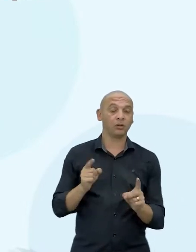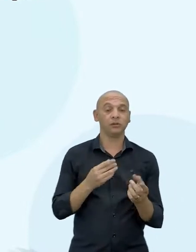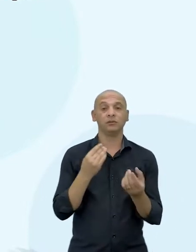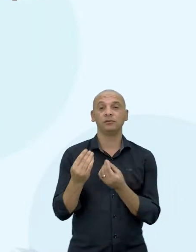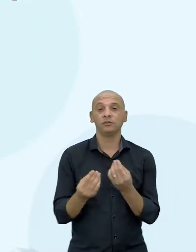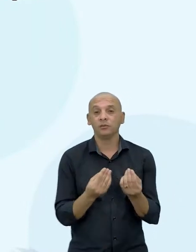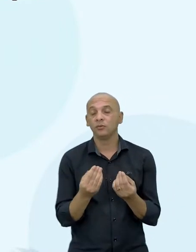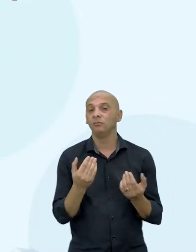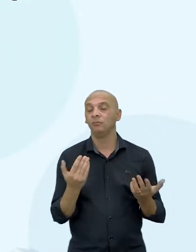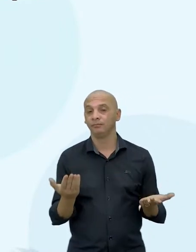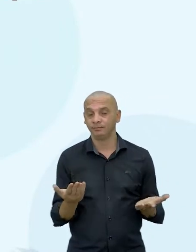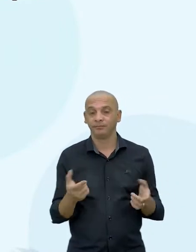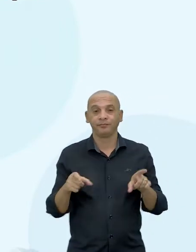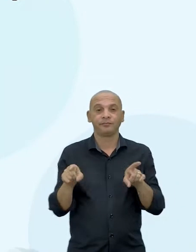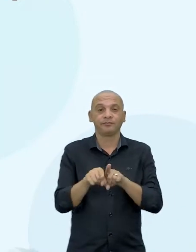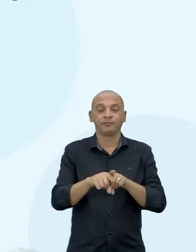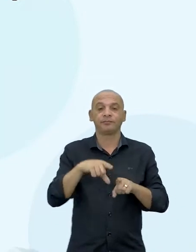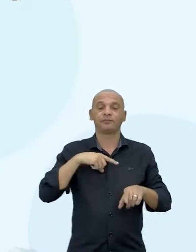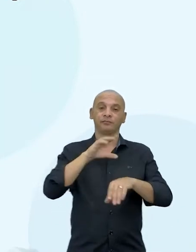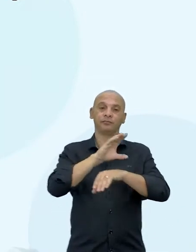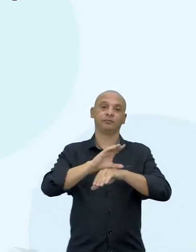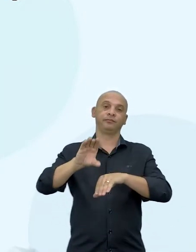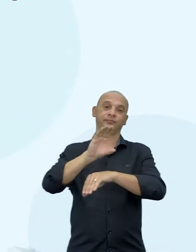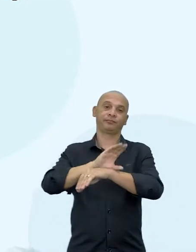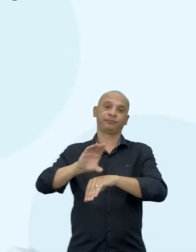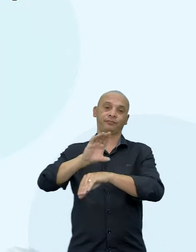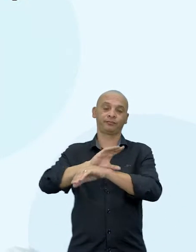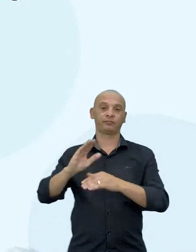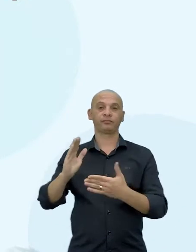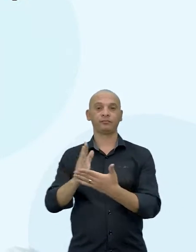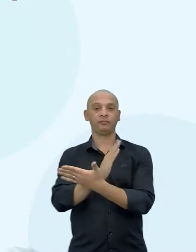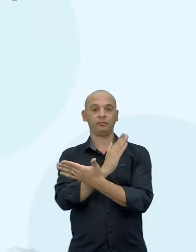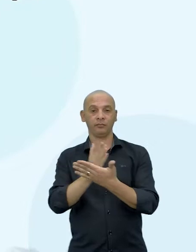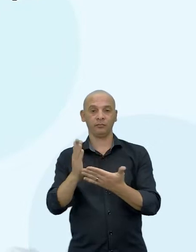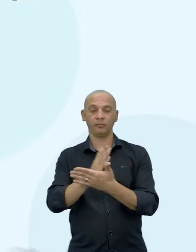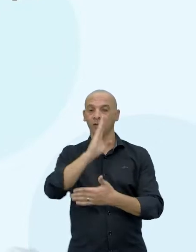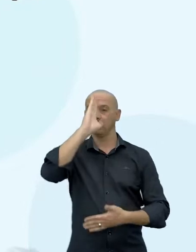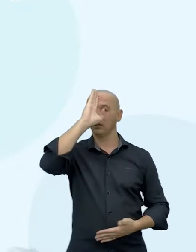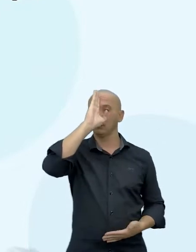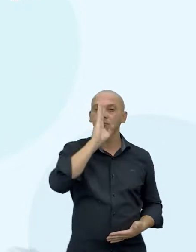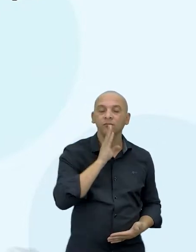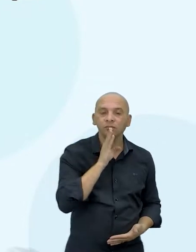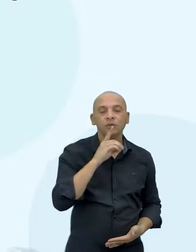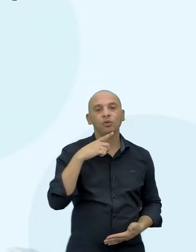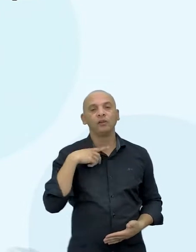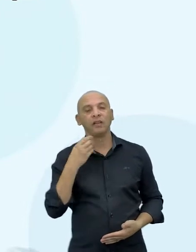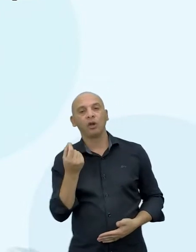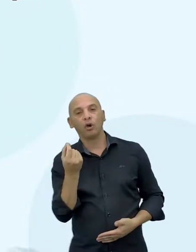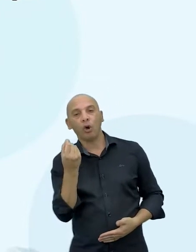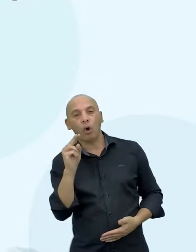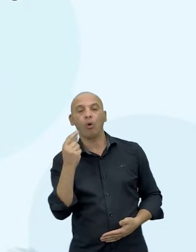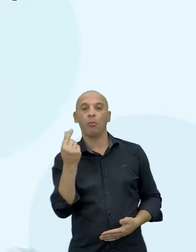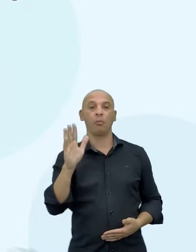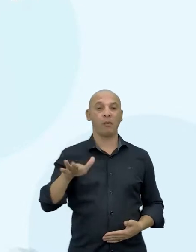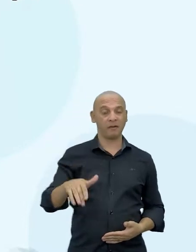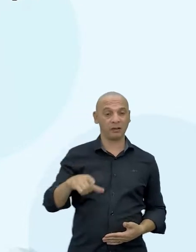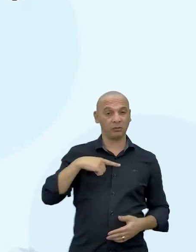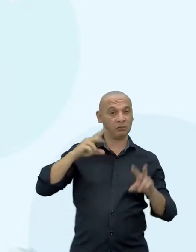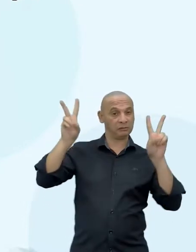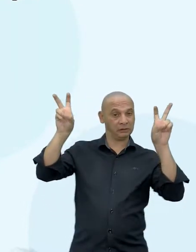fossem implementados projetos para que as pessoas conhecessem muito mais sobre alimentação, sobre nutrição, né? Existem